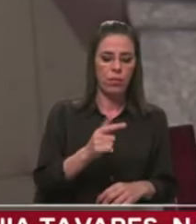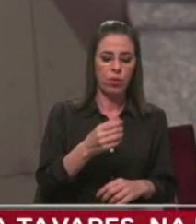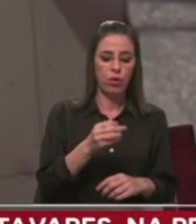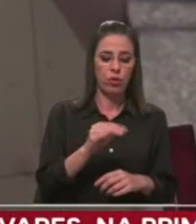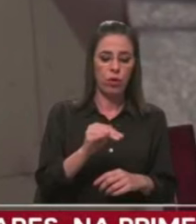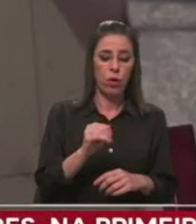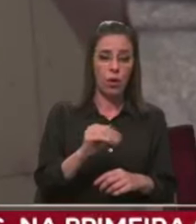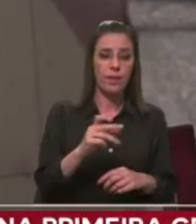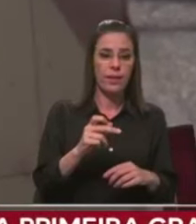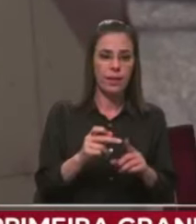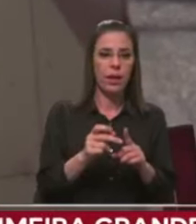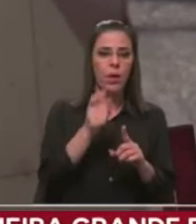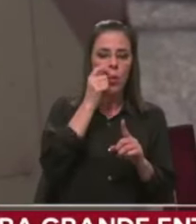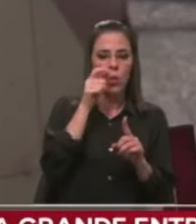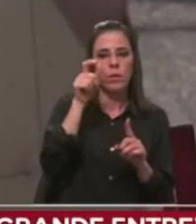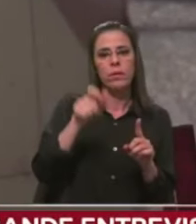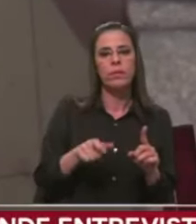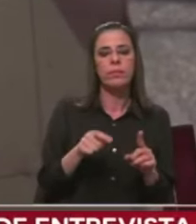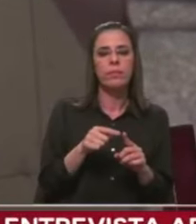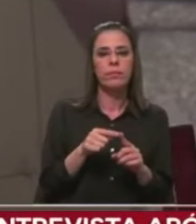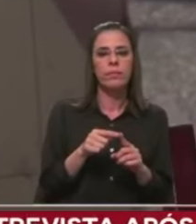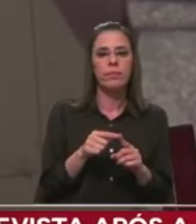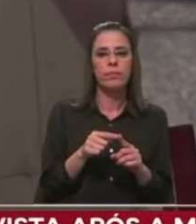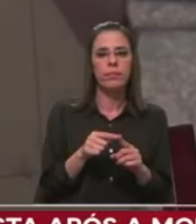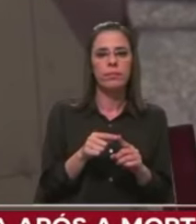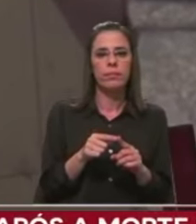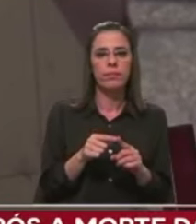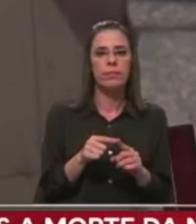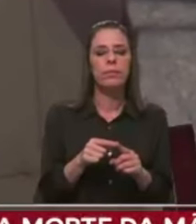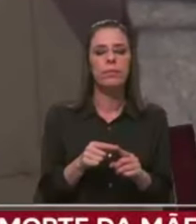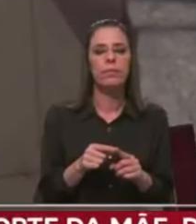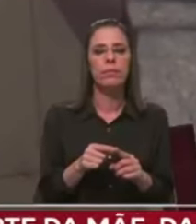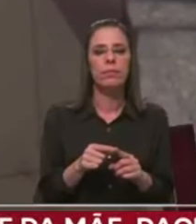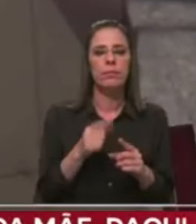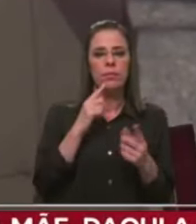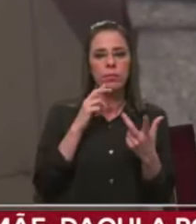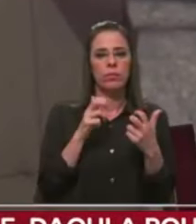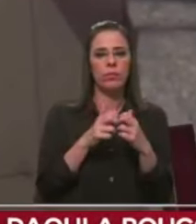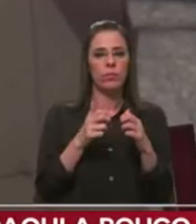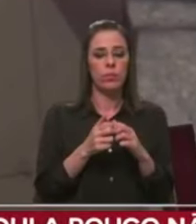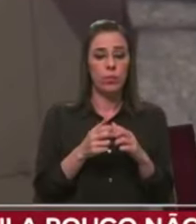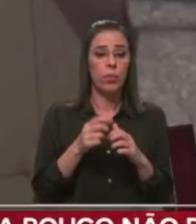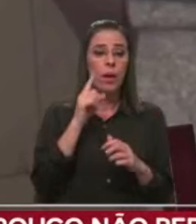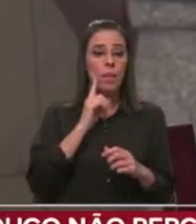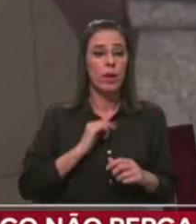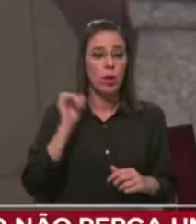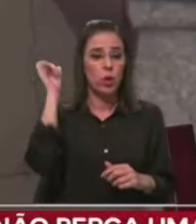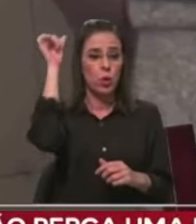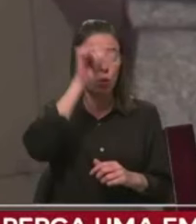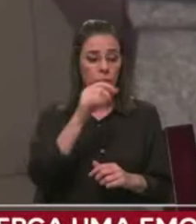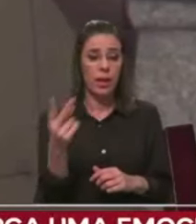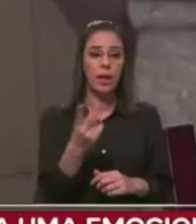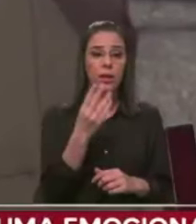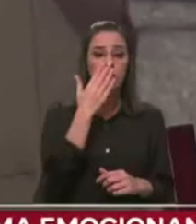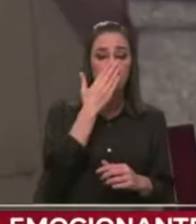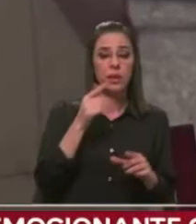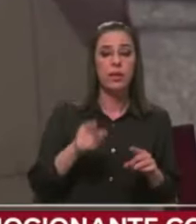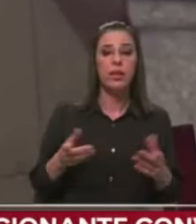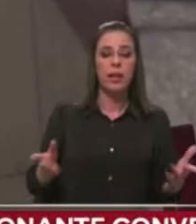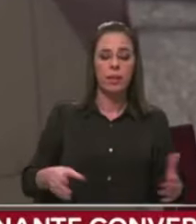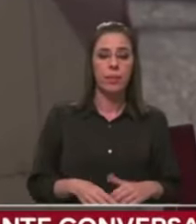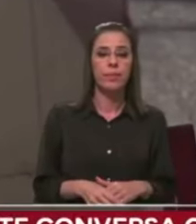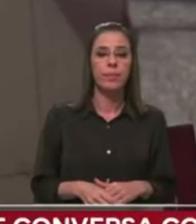um um sujeito hh ter problemas com as minhas sobrinhas com as gémeas